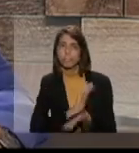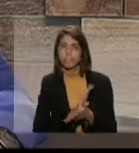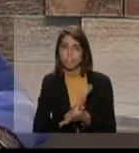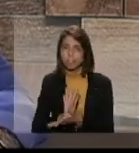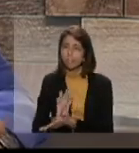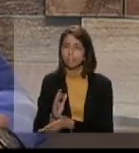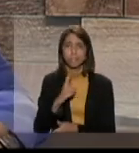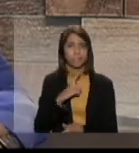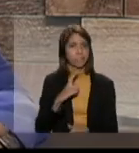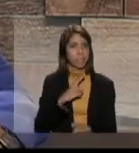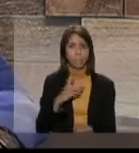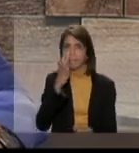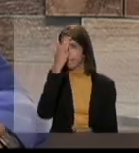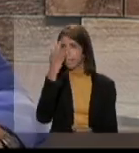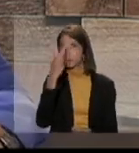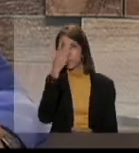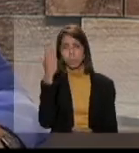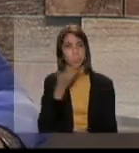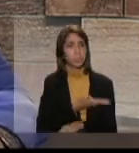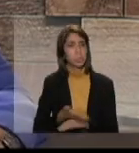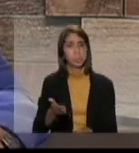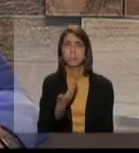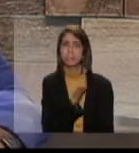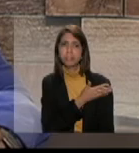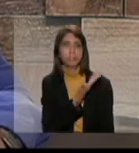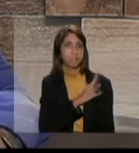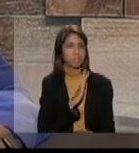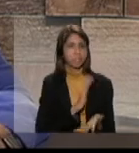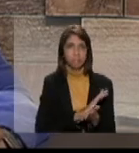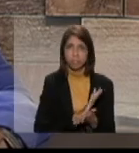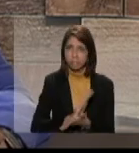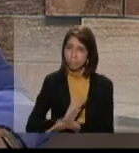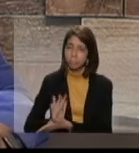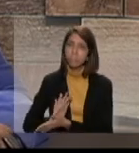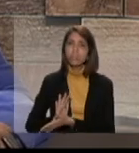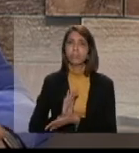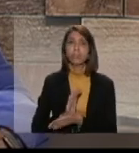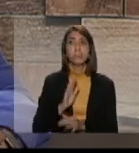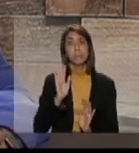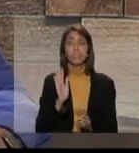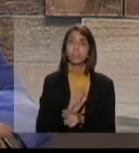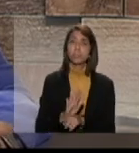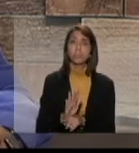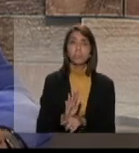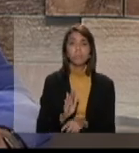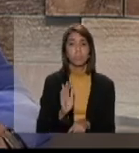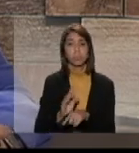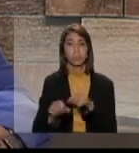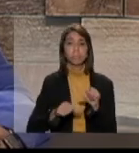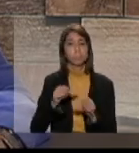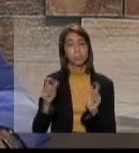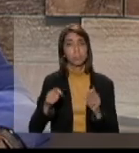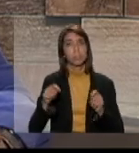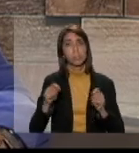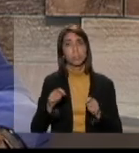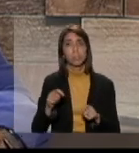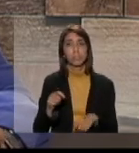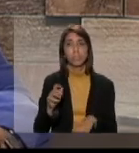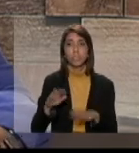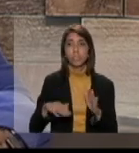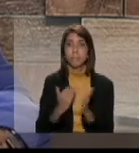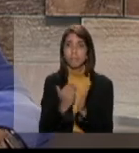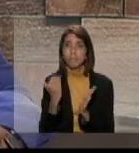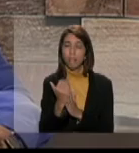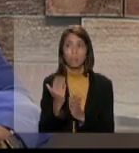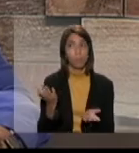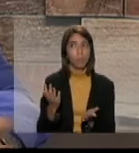nós somos muito fáceis de de ter preconceito sobretudo né é mais ajuda ajuda claro que ajuda sempre tem um